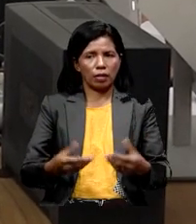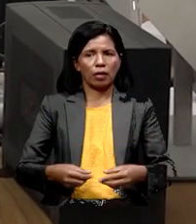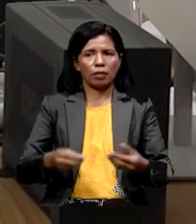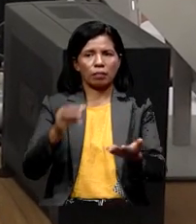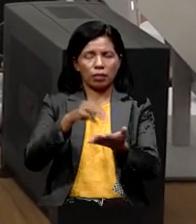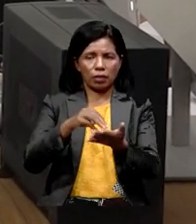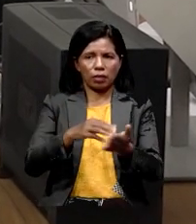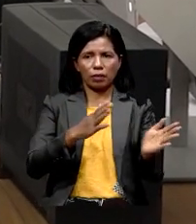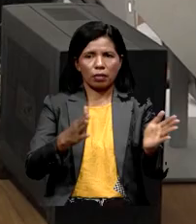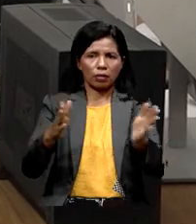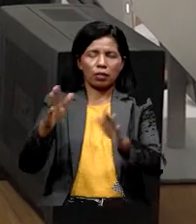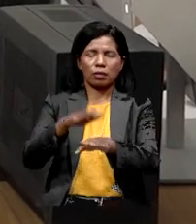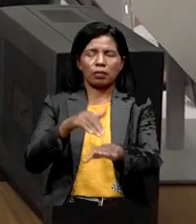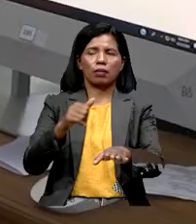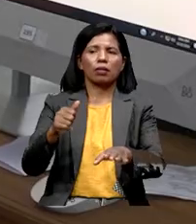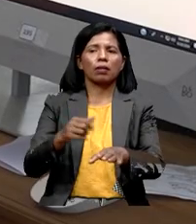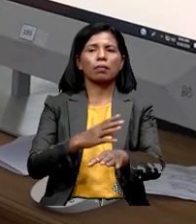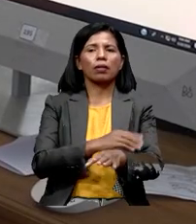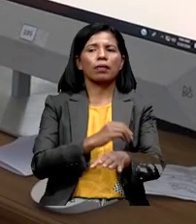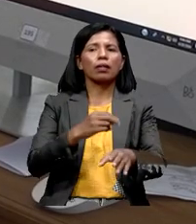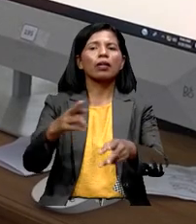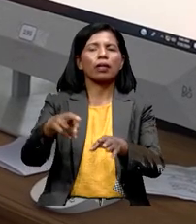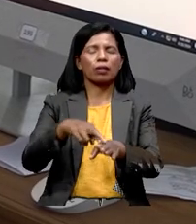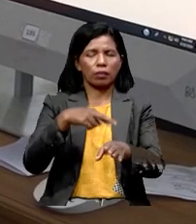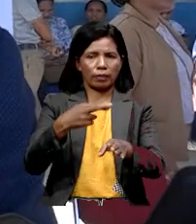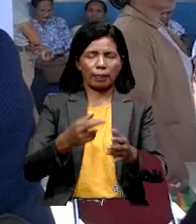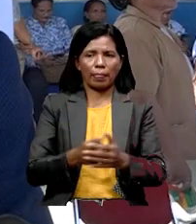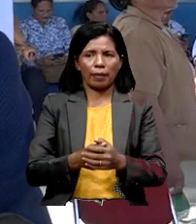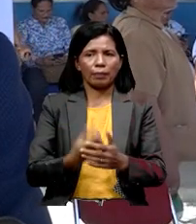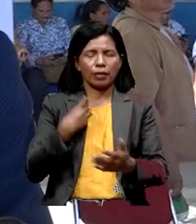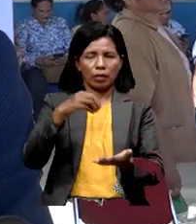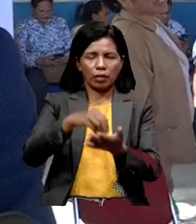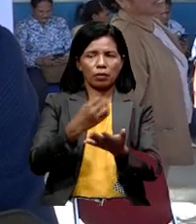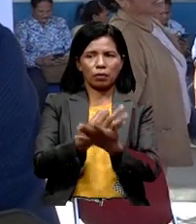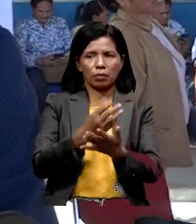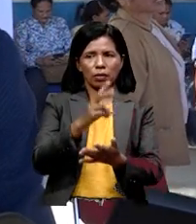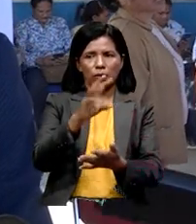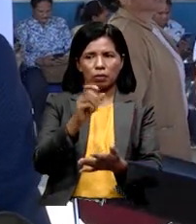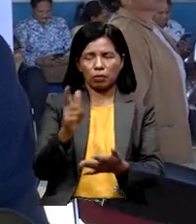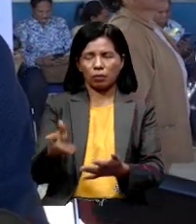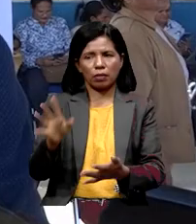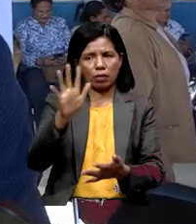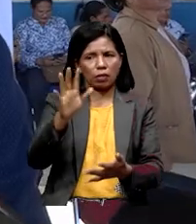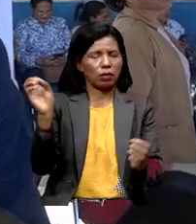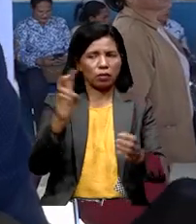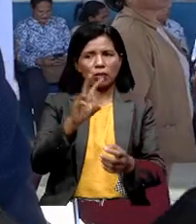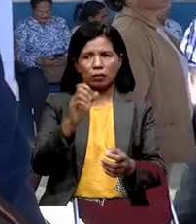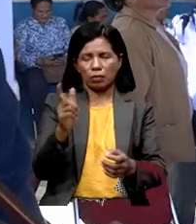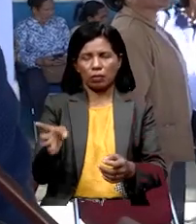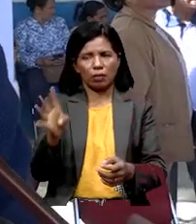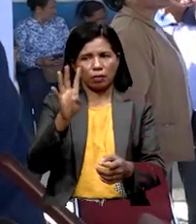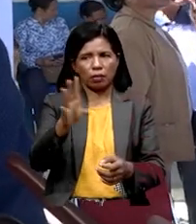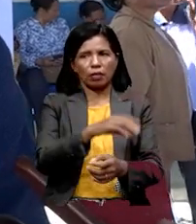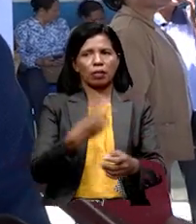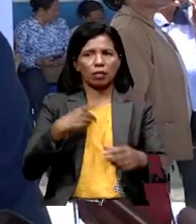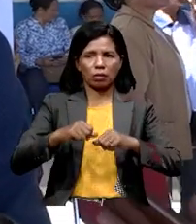a procedir de recrutamento portanto o plano né ita prevê para o orçamento 2025 né lá 2024 né 24 né mas foi ainda